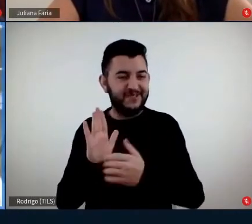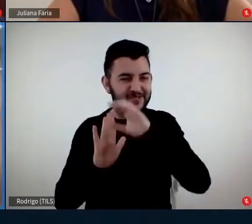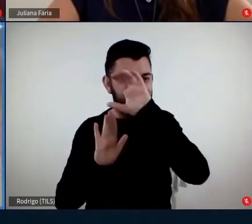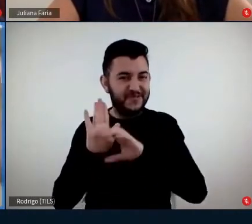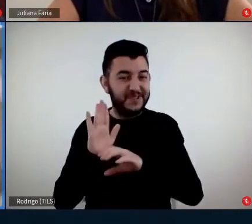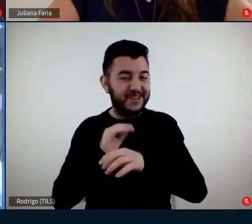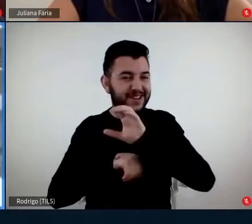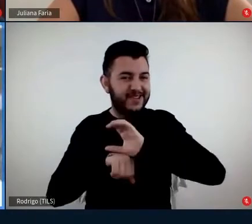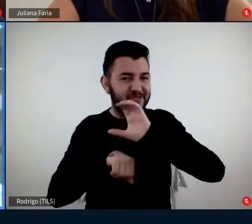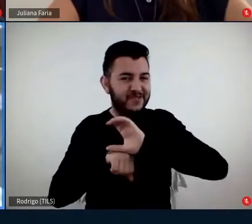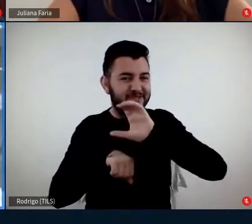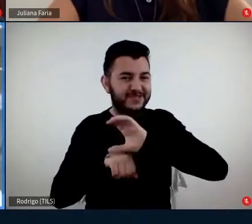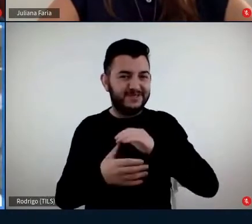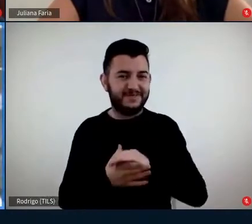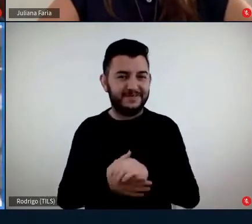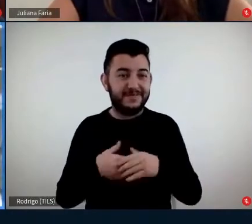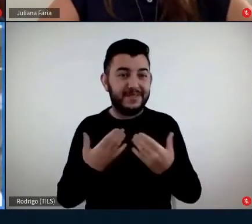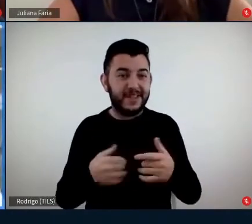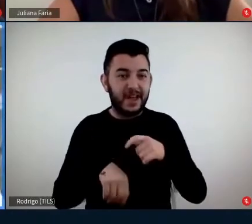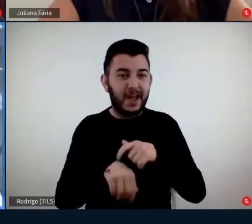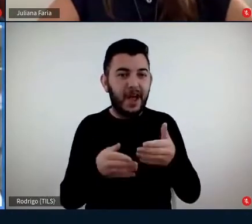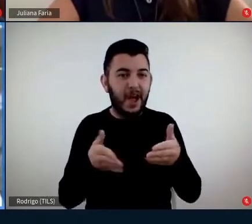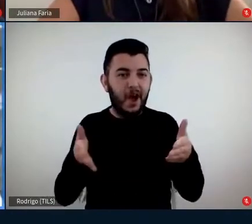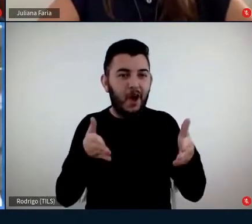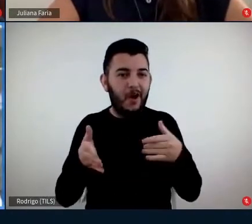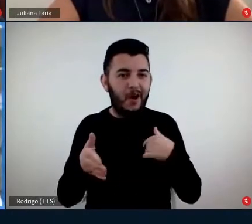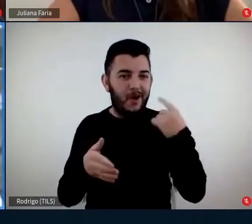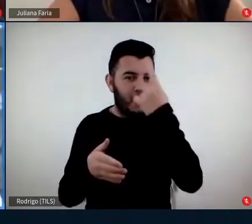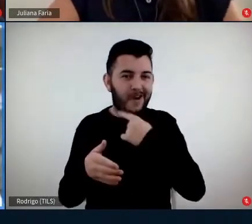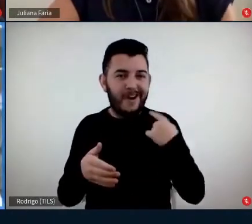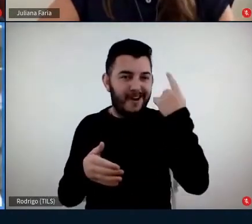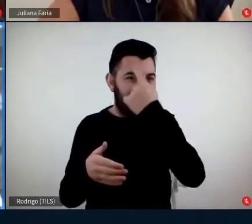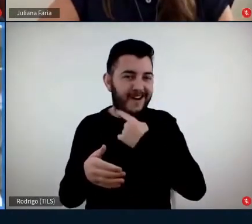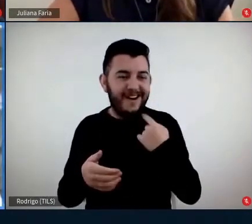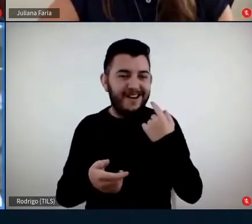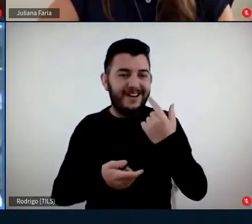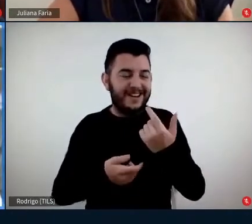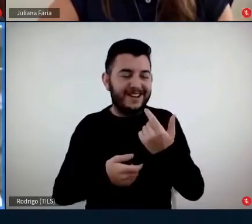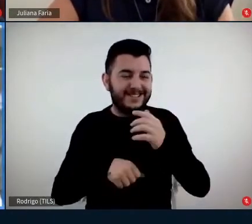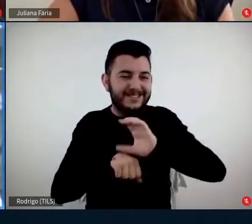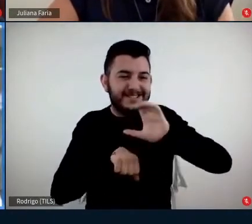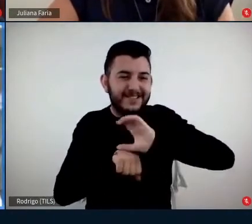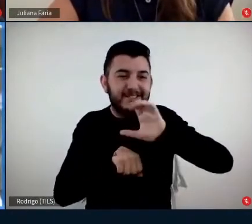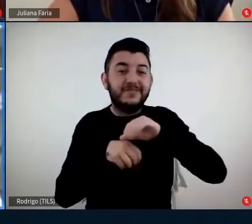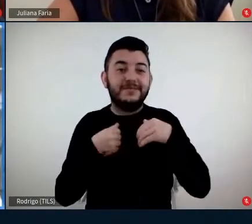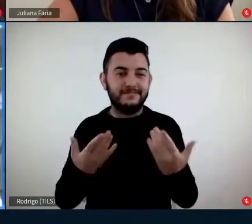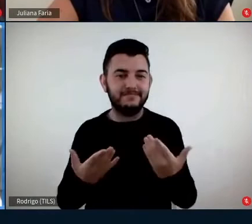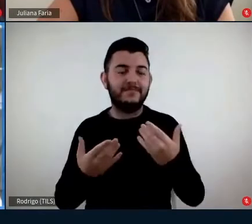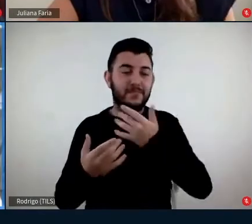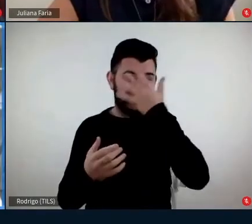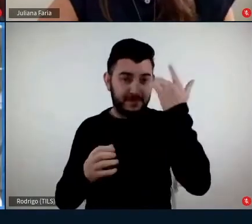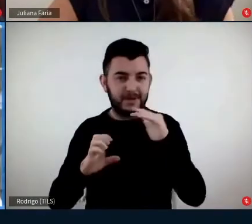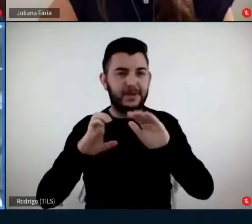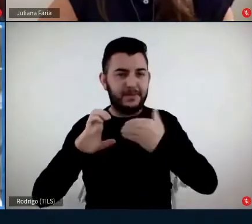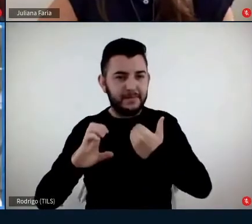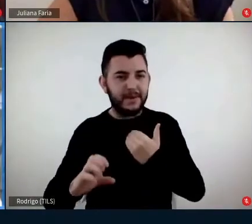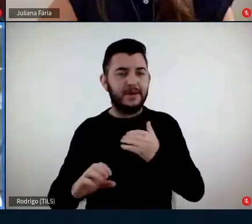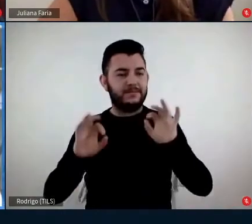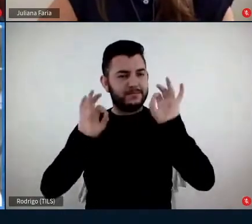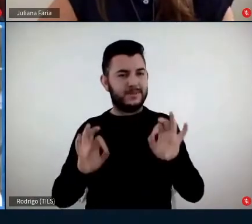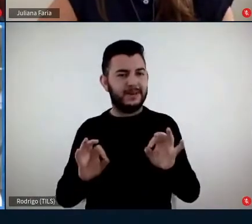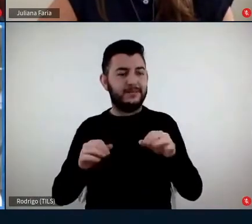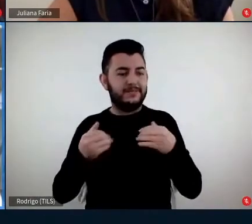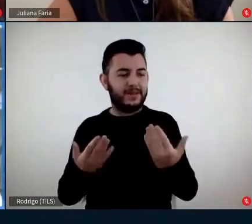curso e a carga? Aí, nós começamos a ter resposta, né? Então, ainda há um receio muito grande nisso.